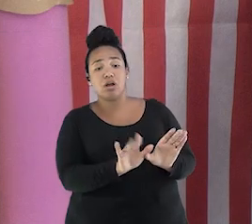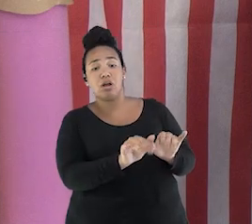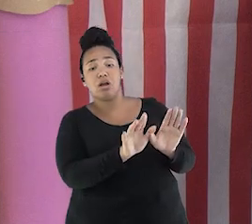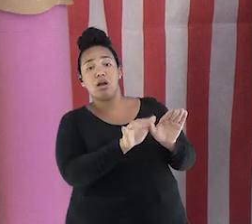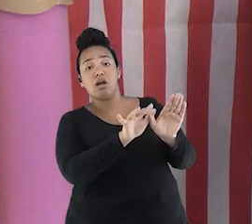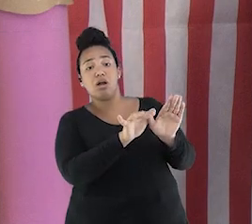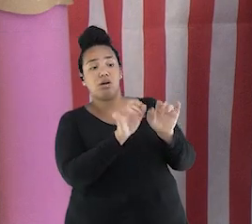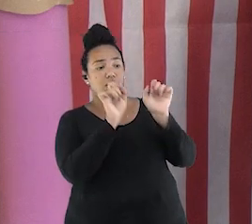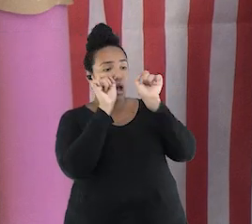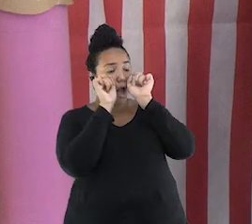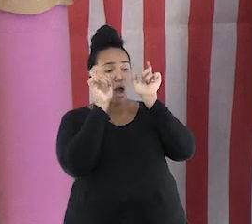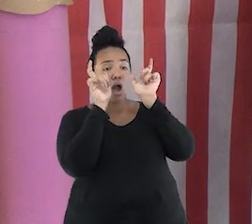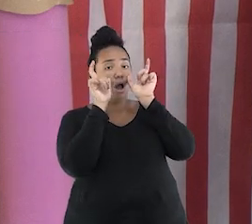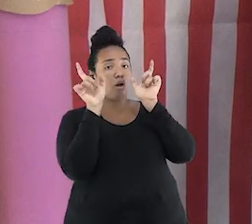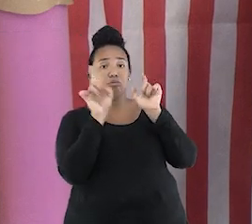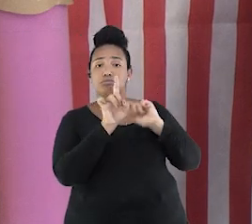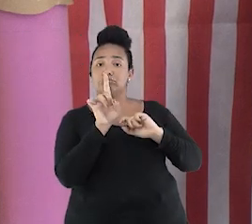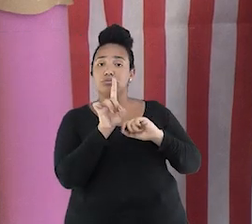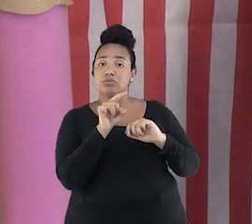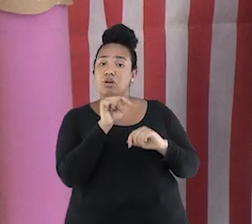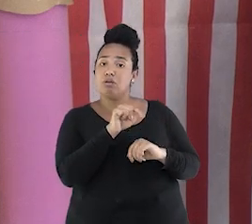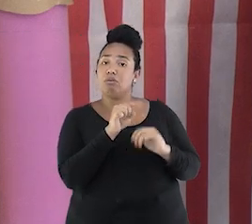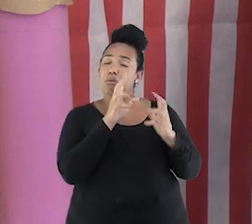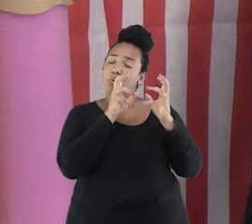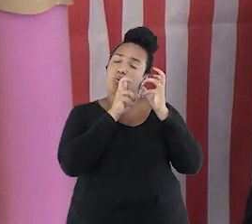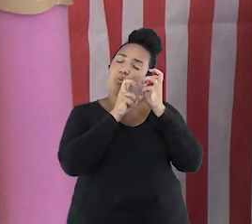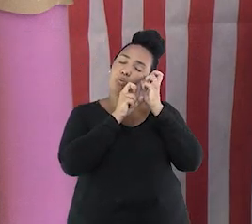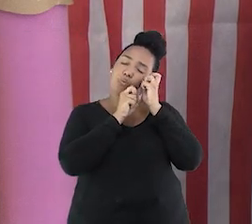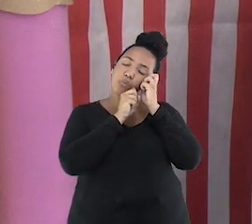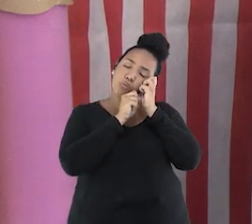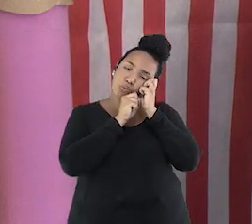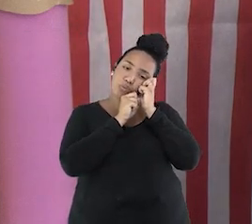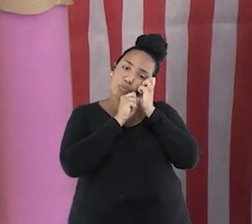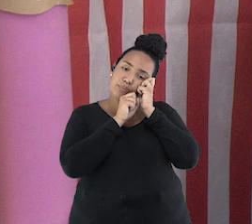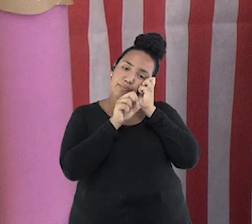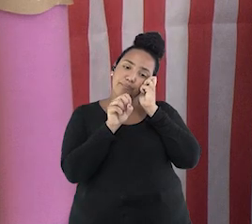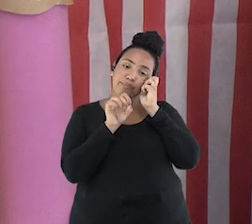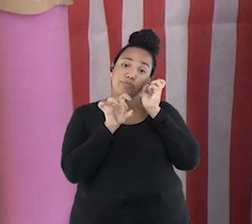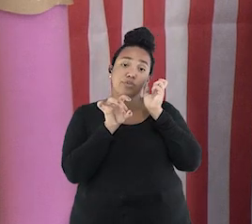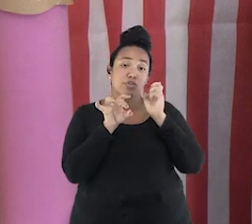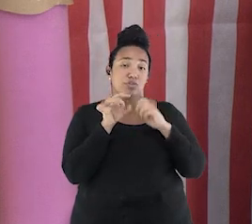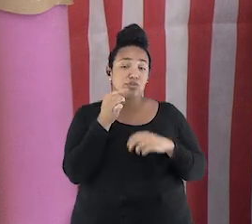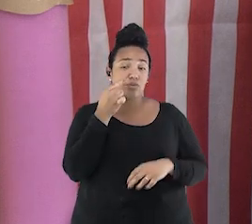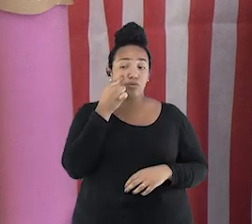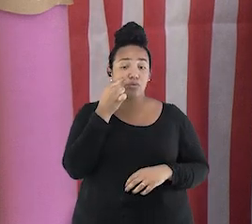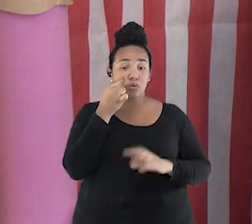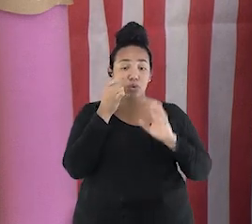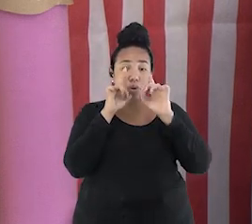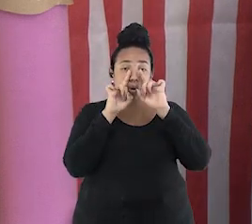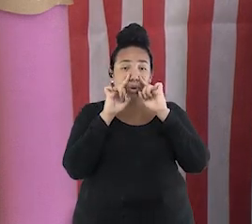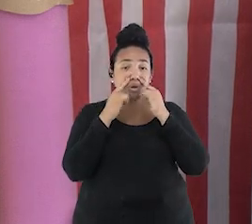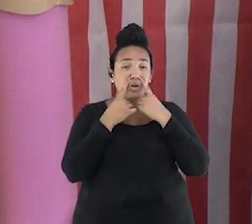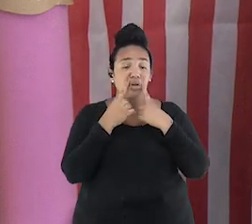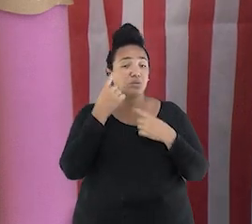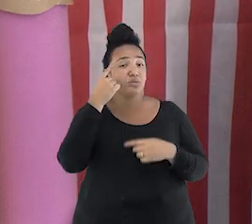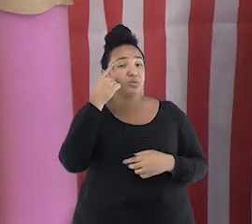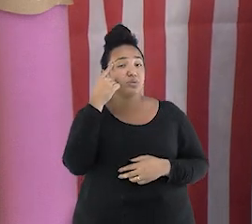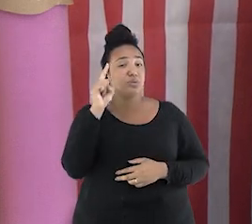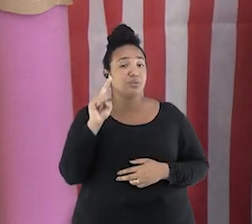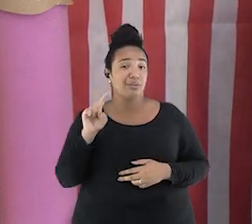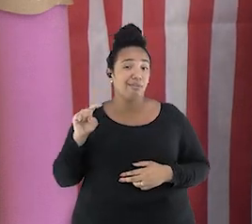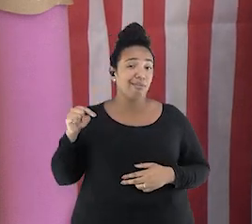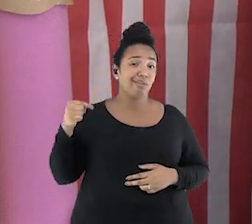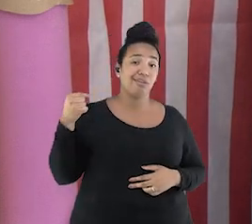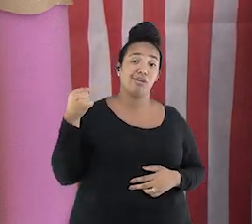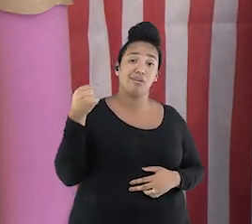Chispa Foguinha, que dormia cansada da festa. Ela só escutou o chorinho da lesma no outro